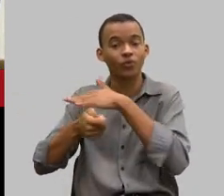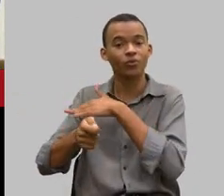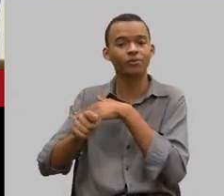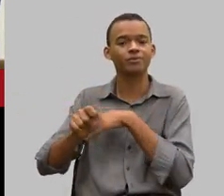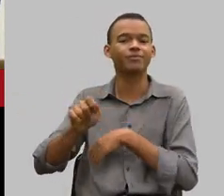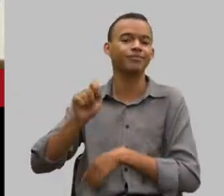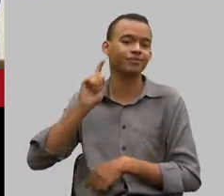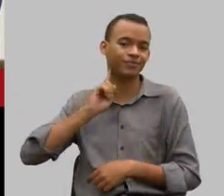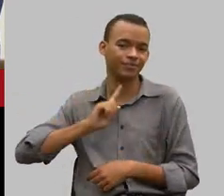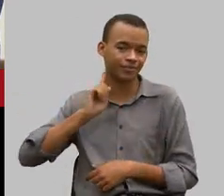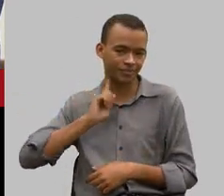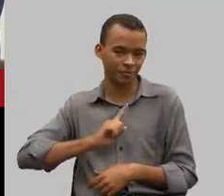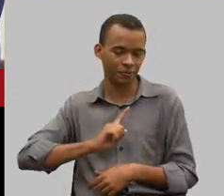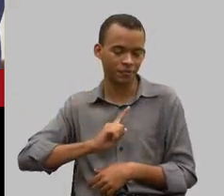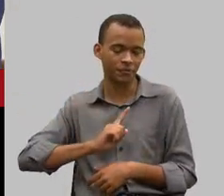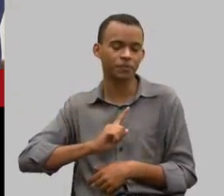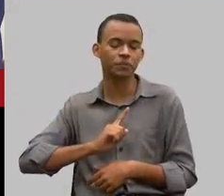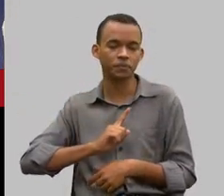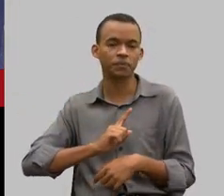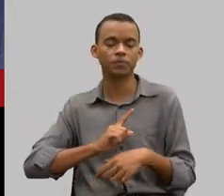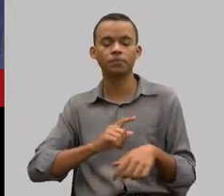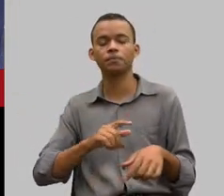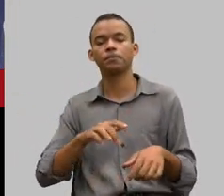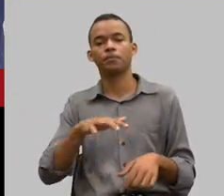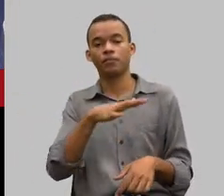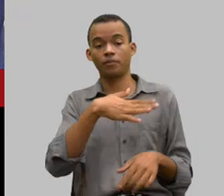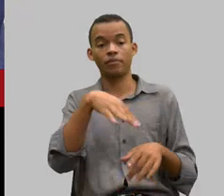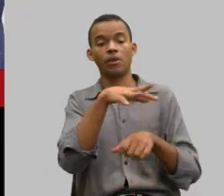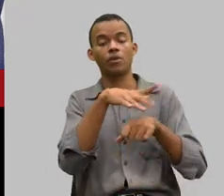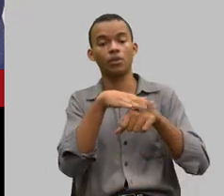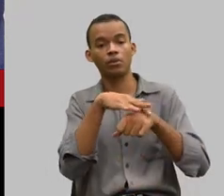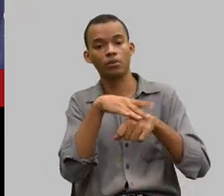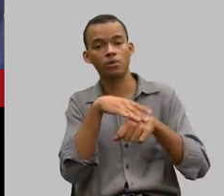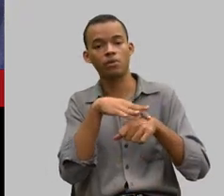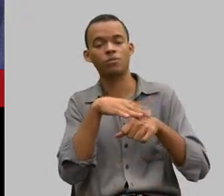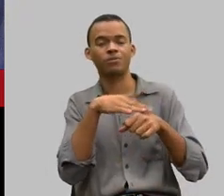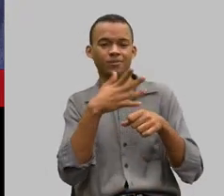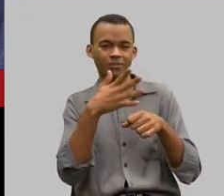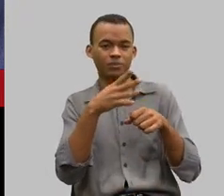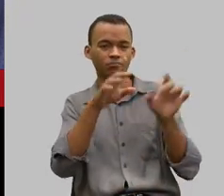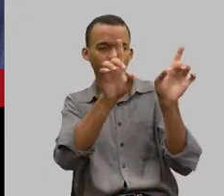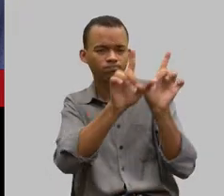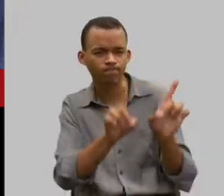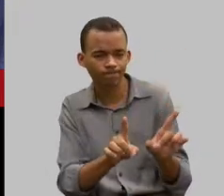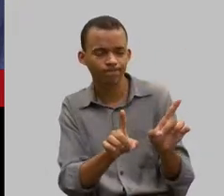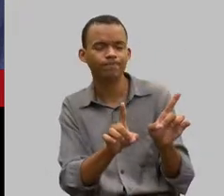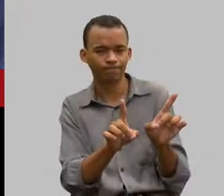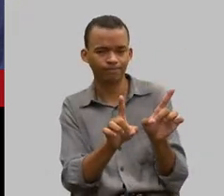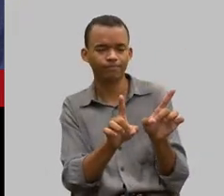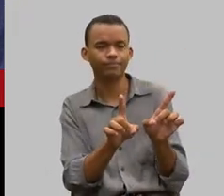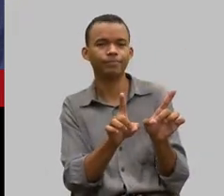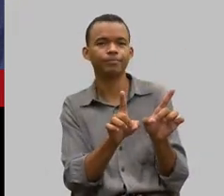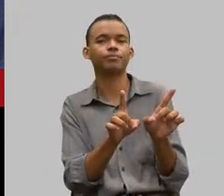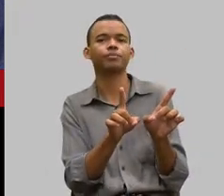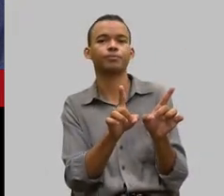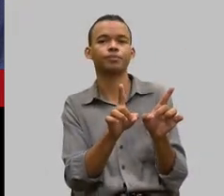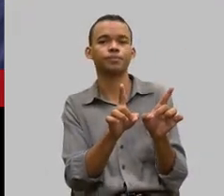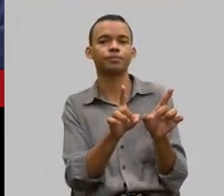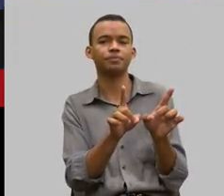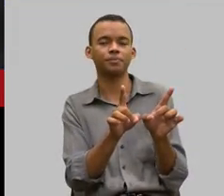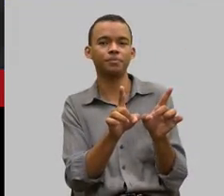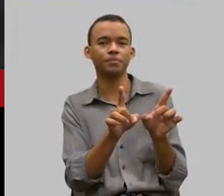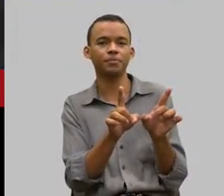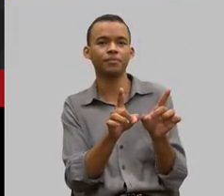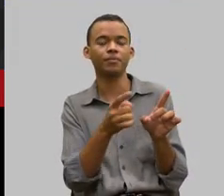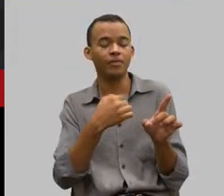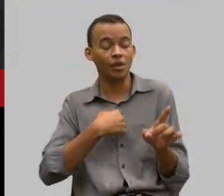trabalho da pessoa com deficiência e doença Rara Deputado Enes Cândido eh algo me deixa extremamente feliz